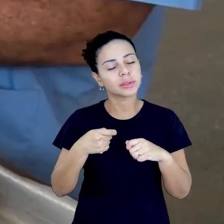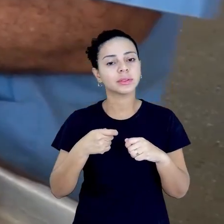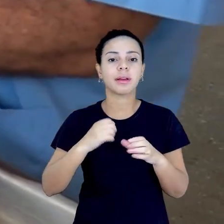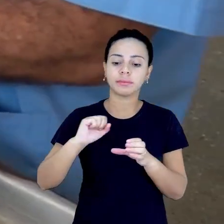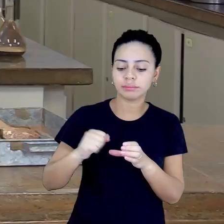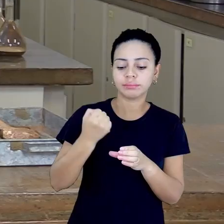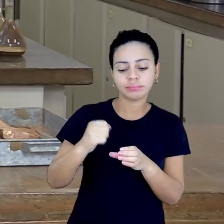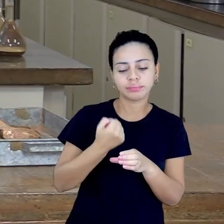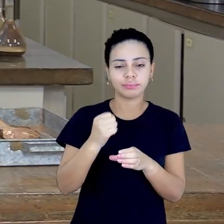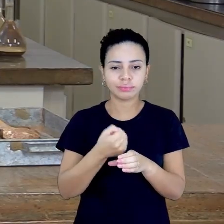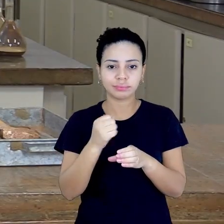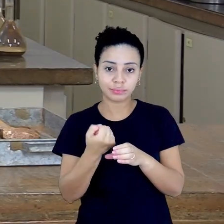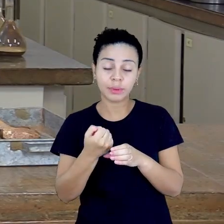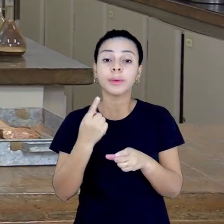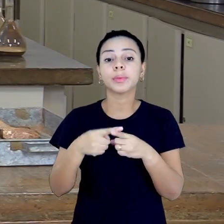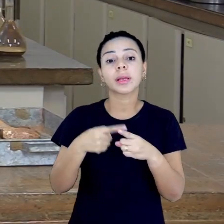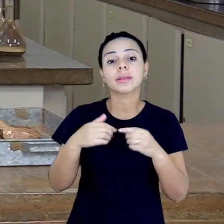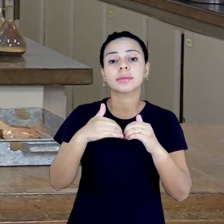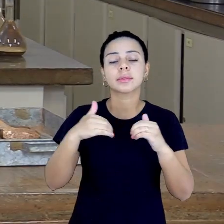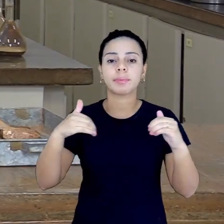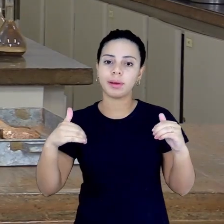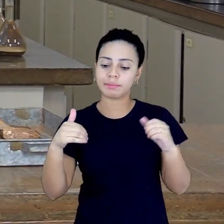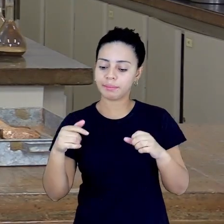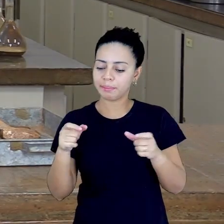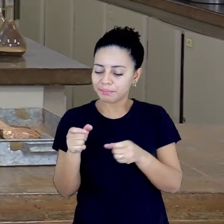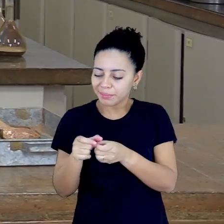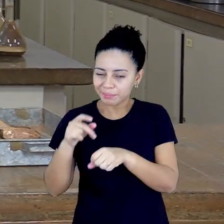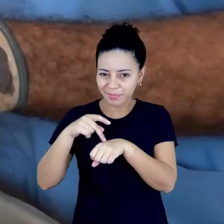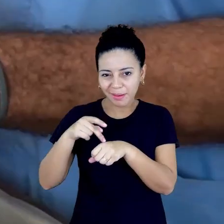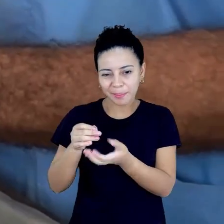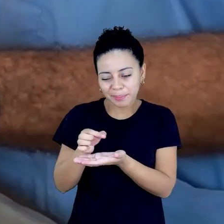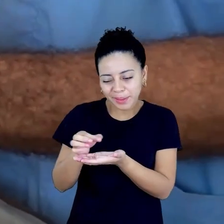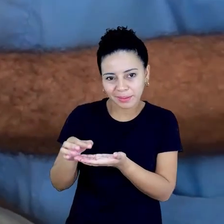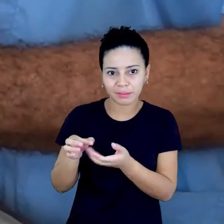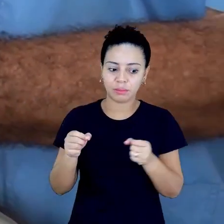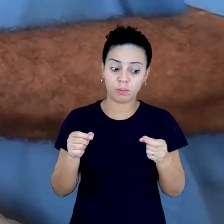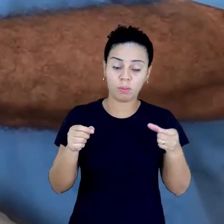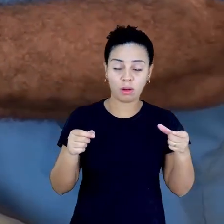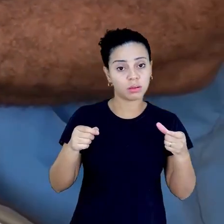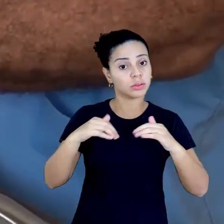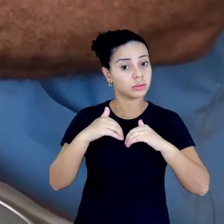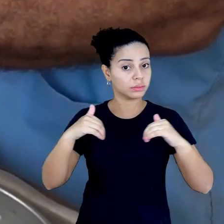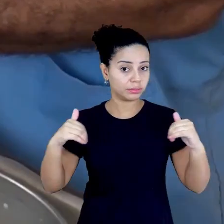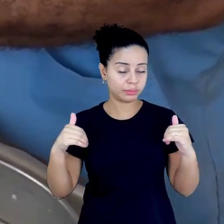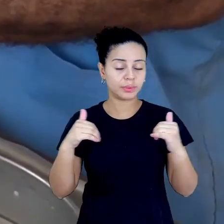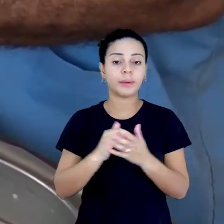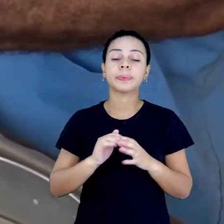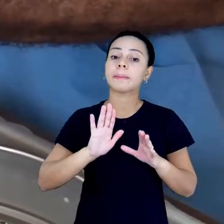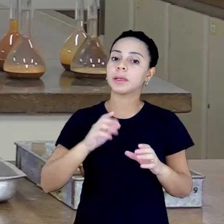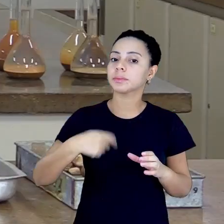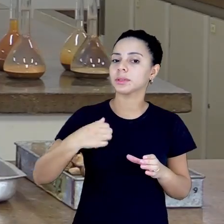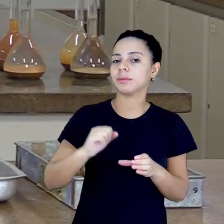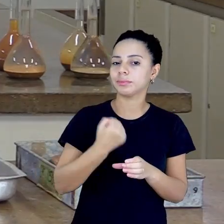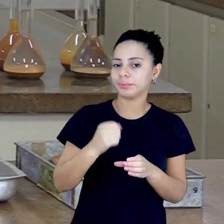desmanchando-se os torrões, de modo a separar os grãos maiores dos menores, sem quebrá-los, com o auxílio de um almofariz